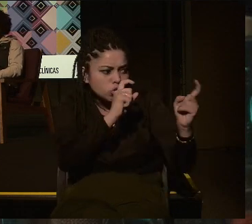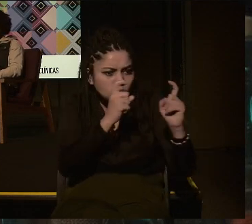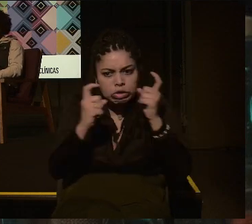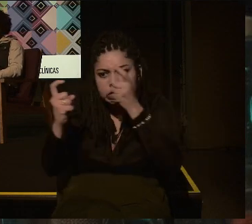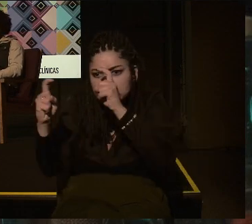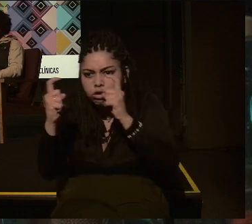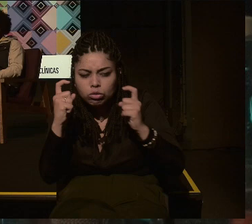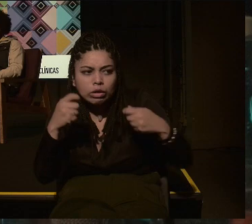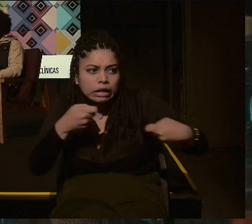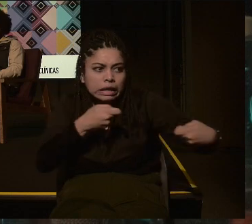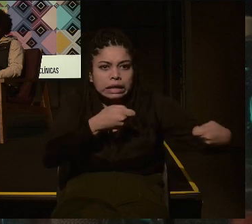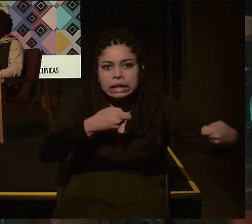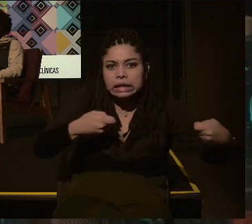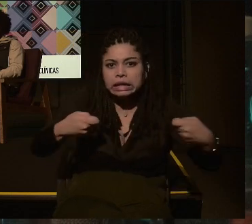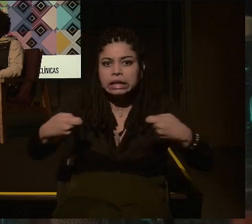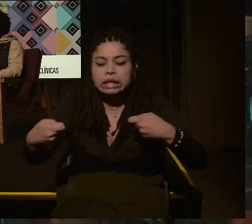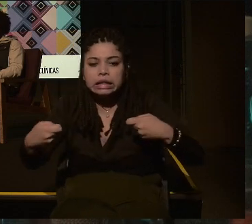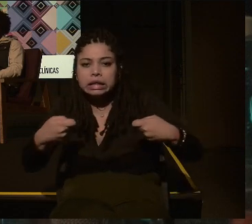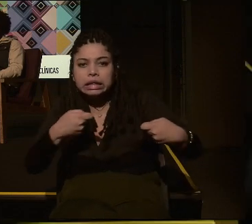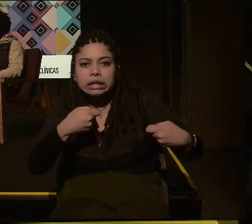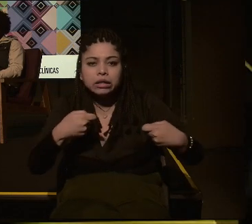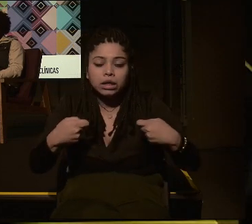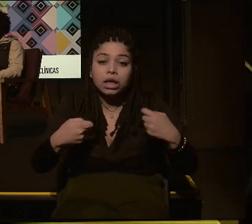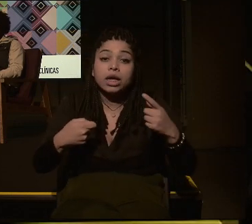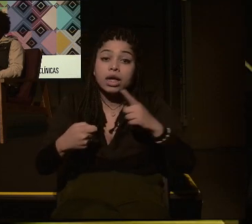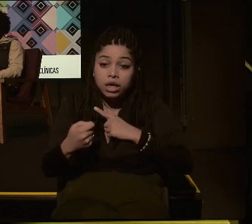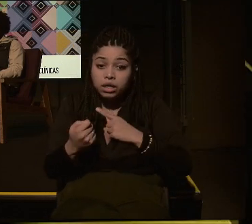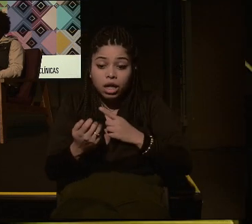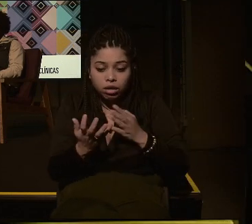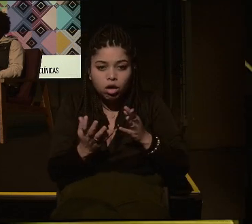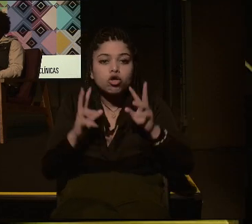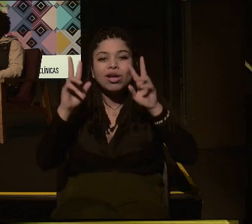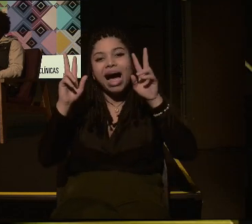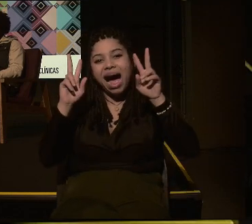está em disputa nas diversas abordagens do cuidado,